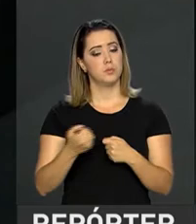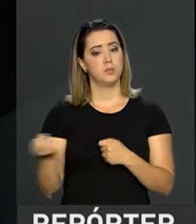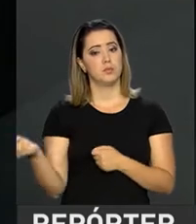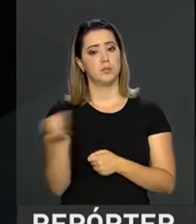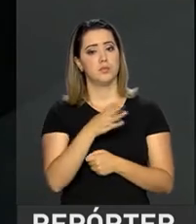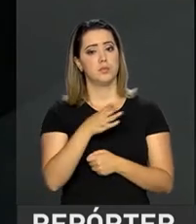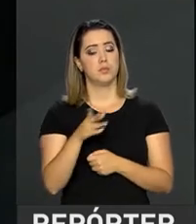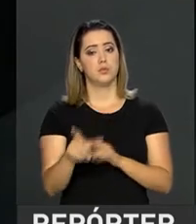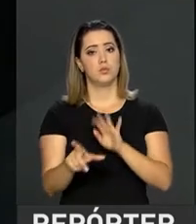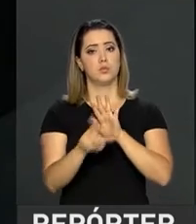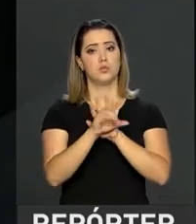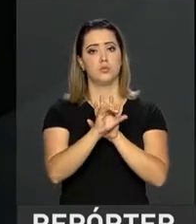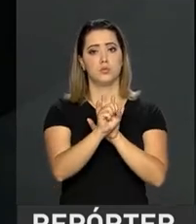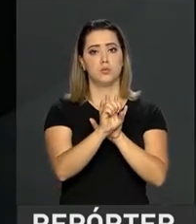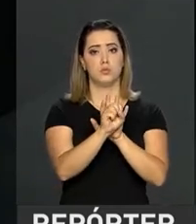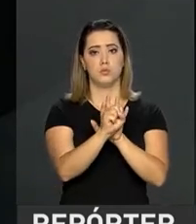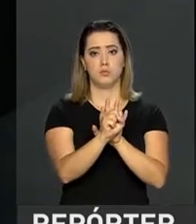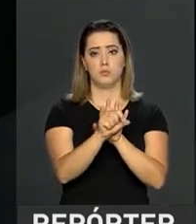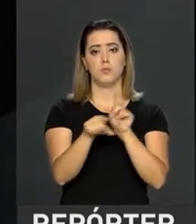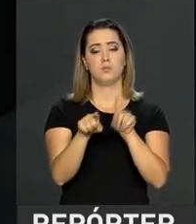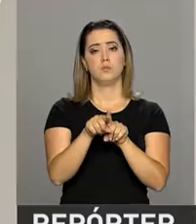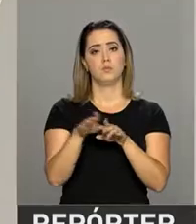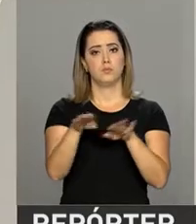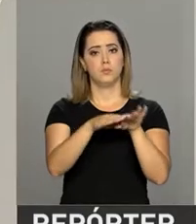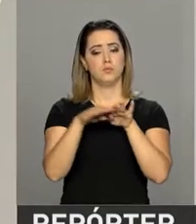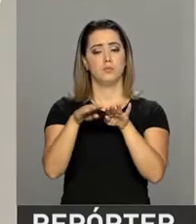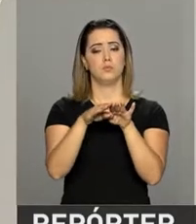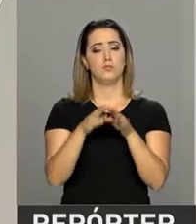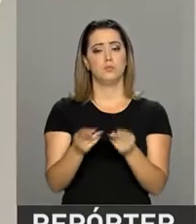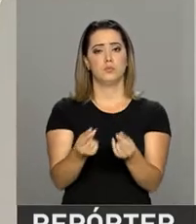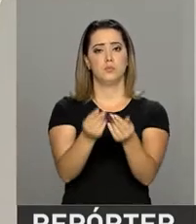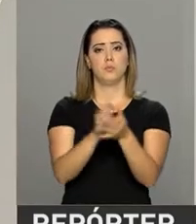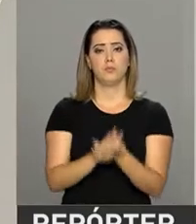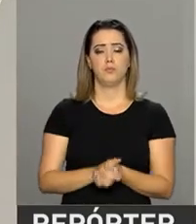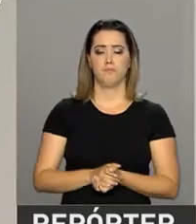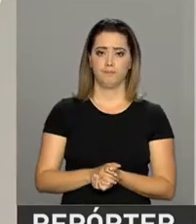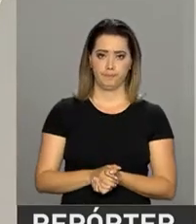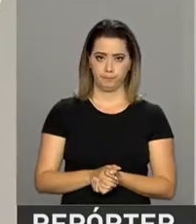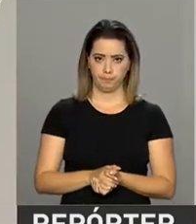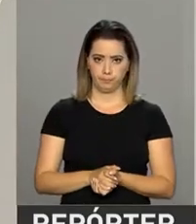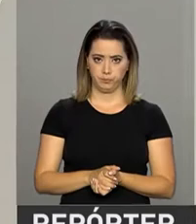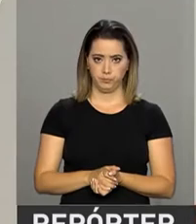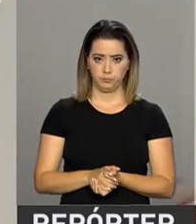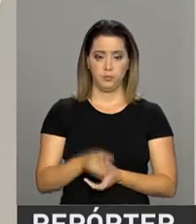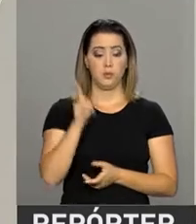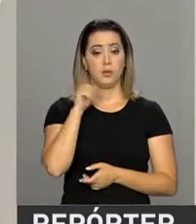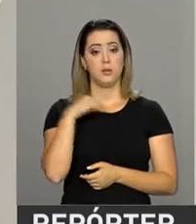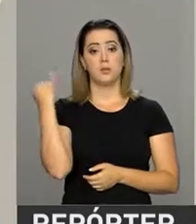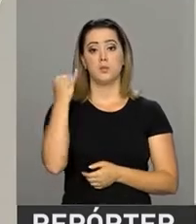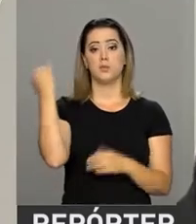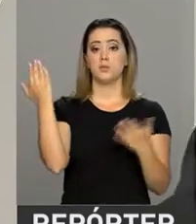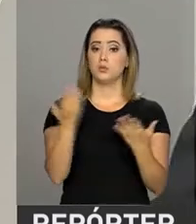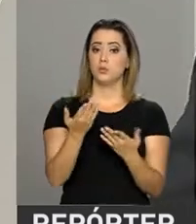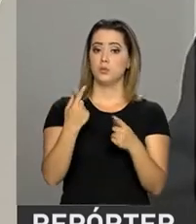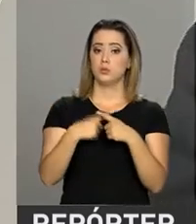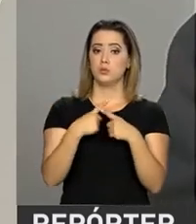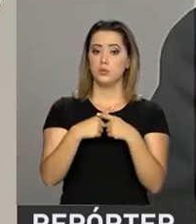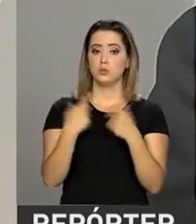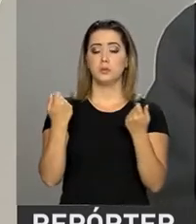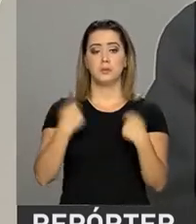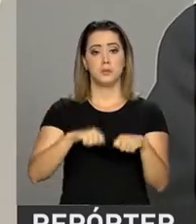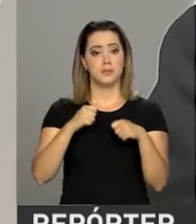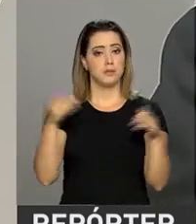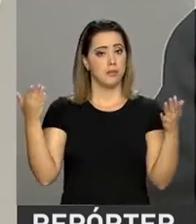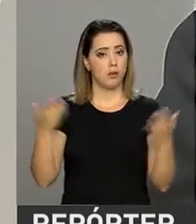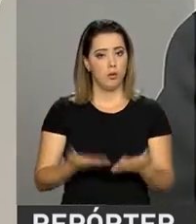para a estabilização das contas públicas porque era importante hoje porque digo eu se nós não fizermos isto por agora